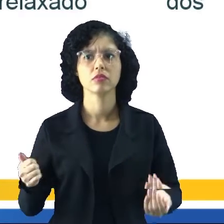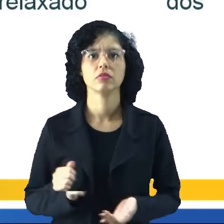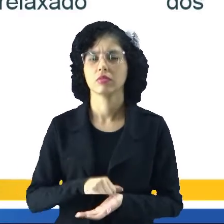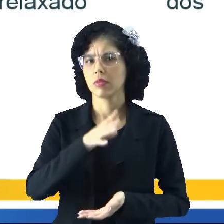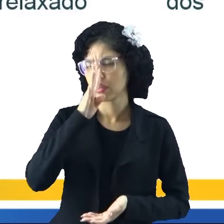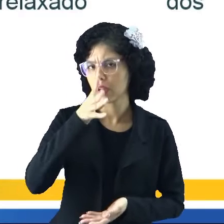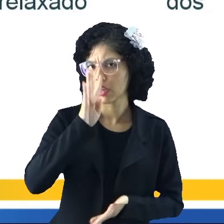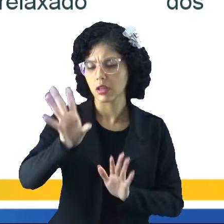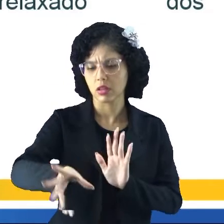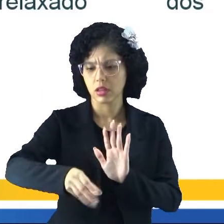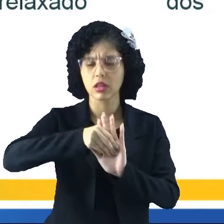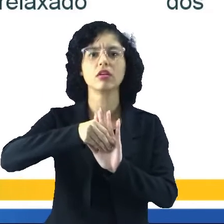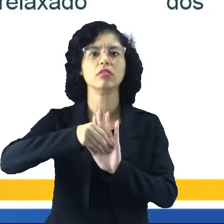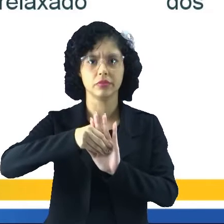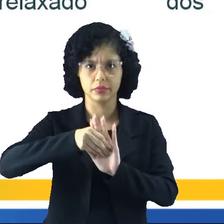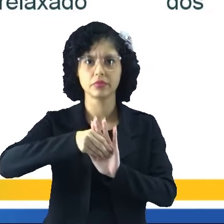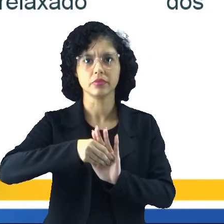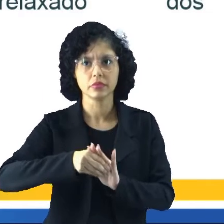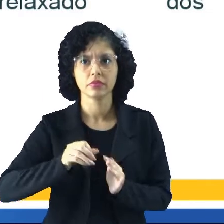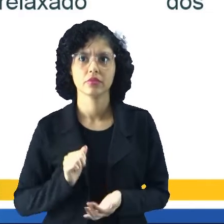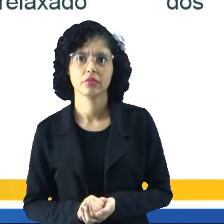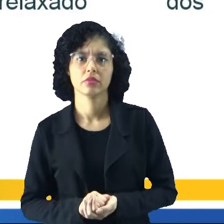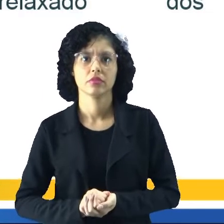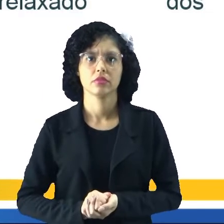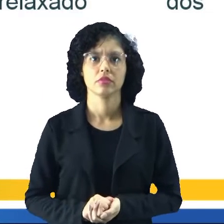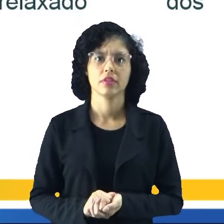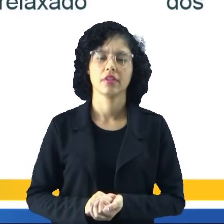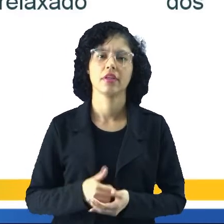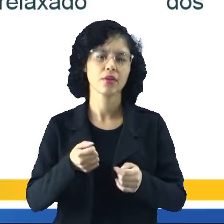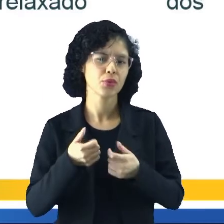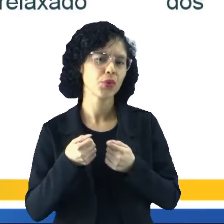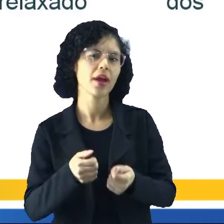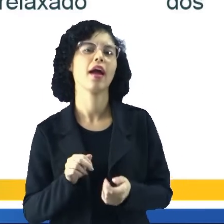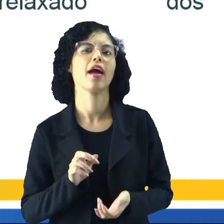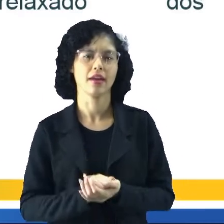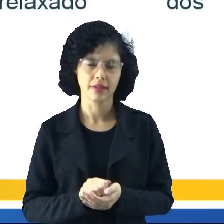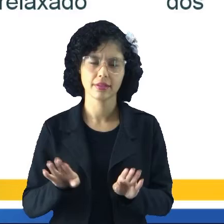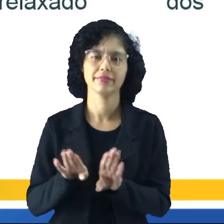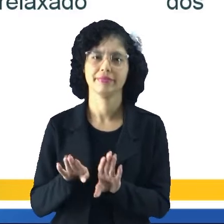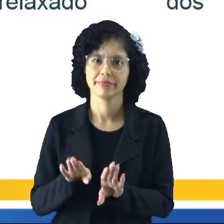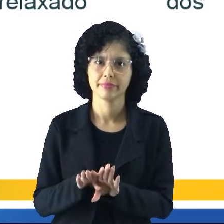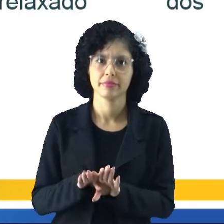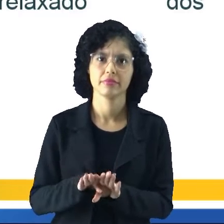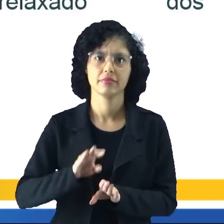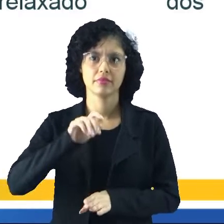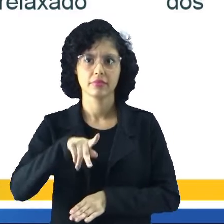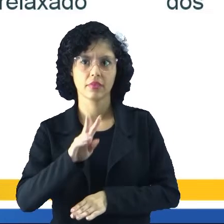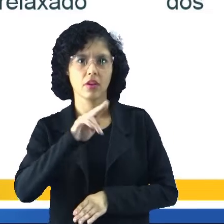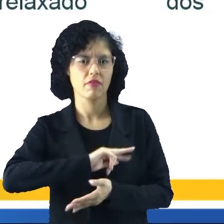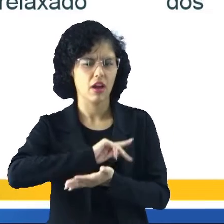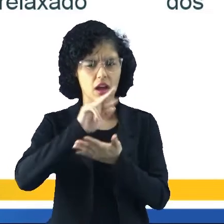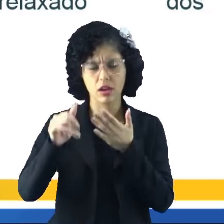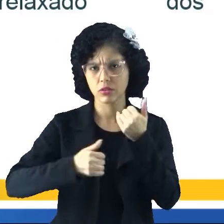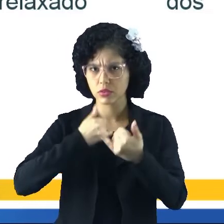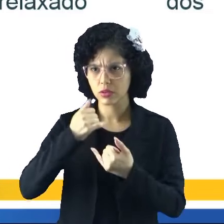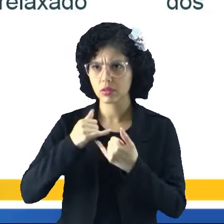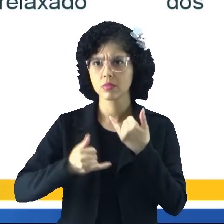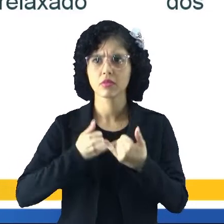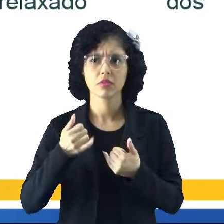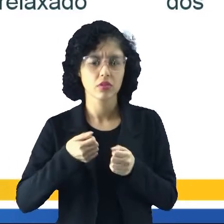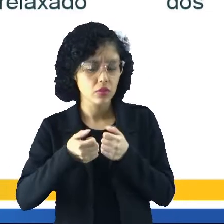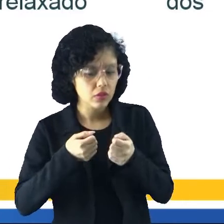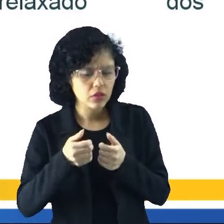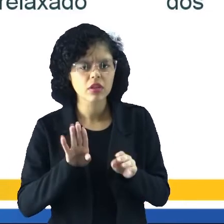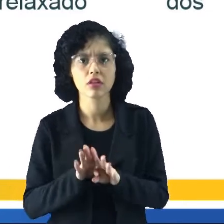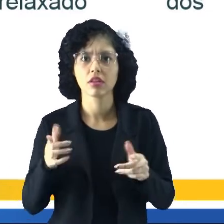crítica embutida dos jogos, né, esses softs, Free Fire, né, Call of Duty, todos esses jogos que envolvem aí a